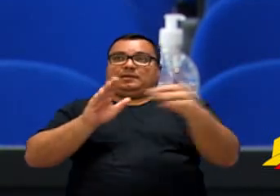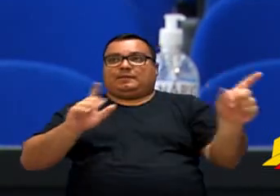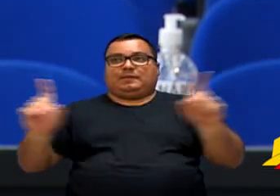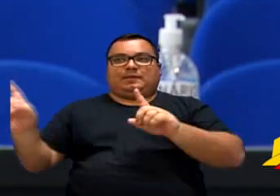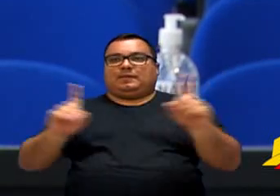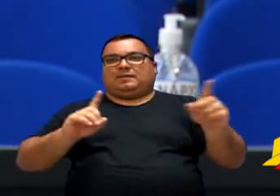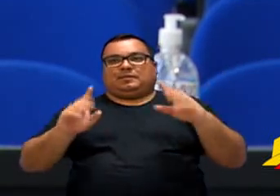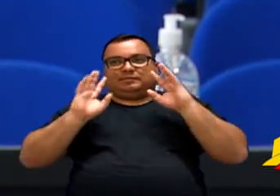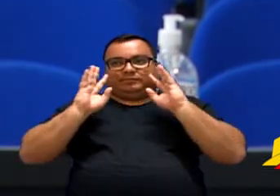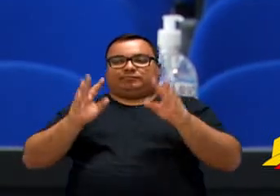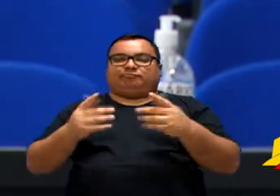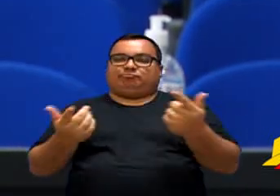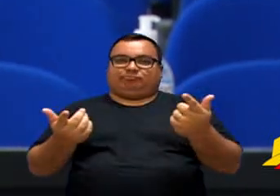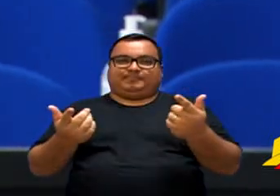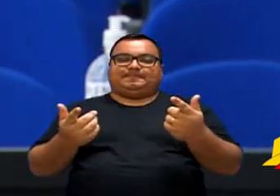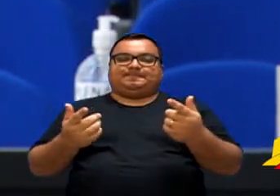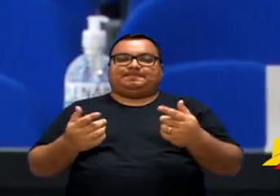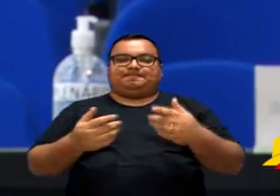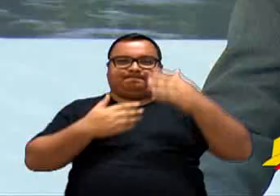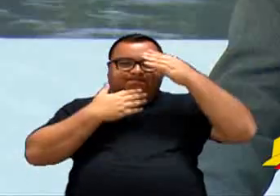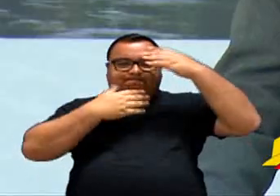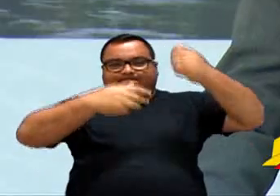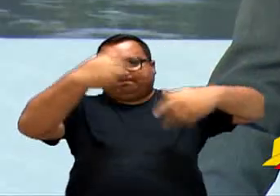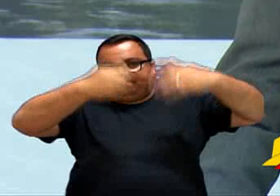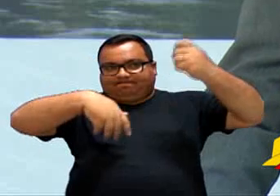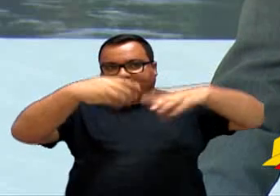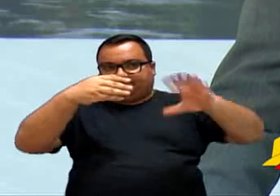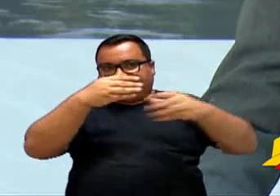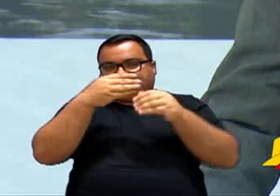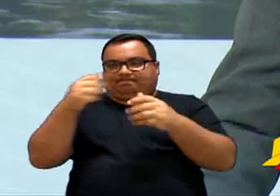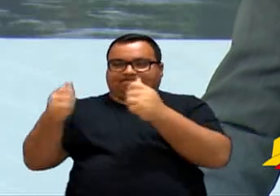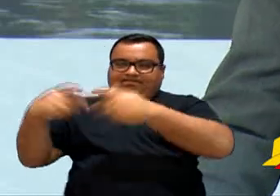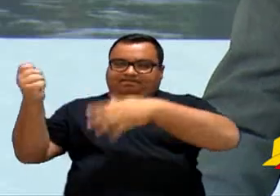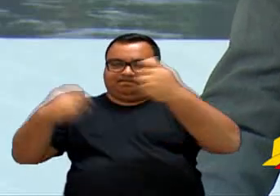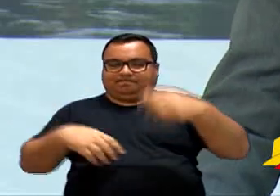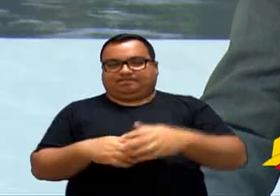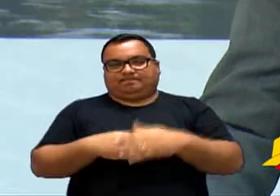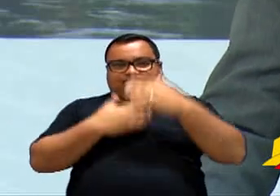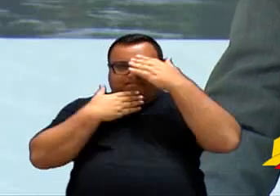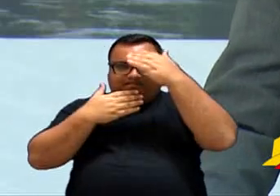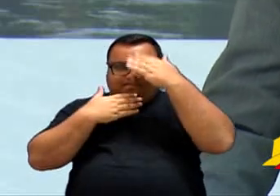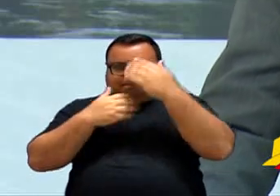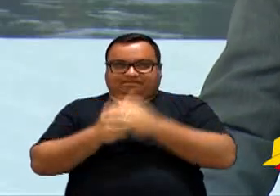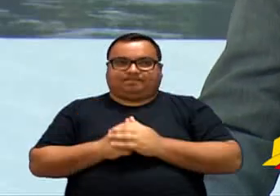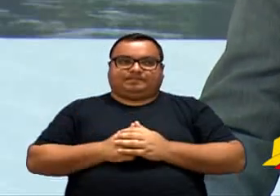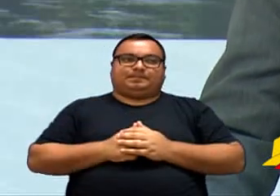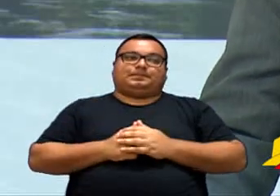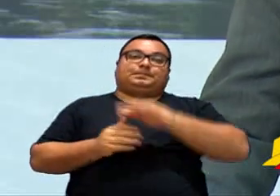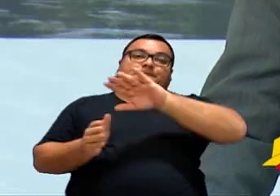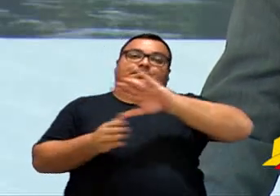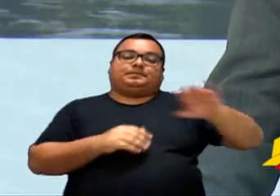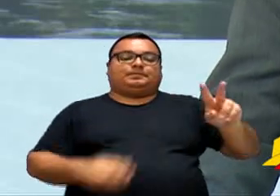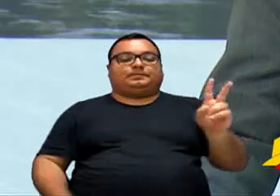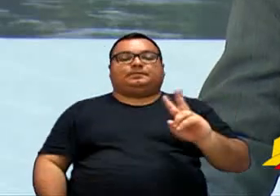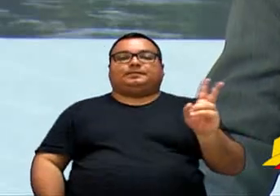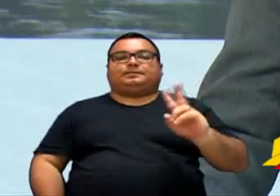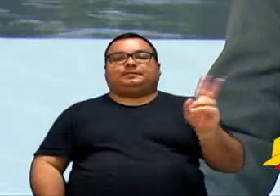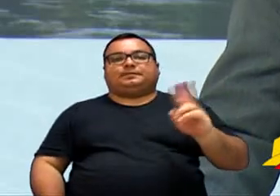nossa preocupação. Obrigado, mas vereador. Obrigada pela parte. Eu que agradeço. Vereador Fausto Pérez, depois o